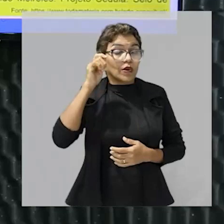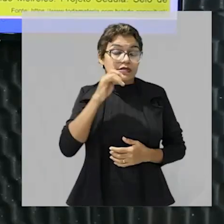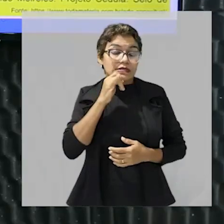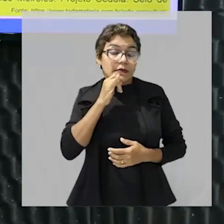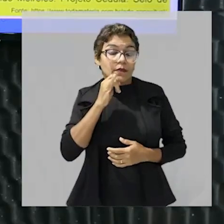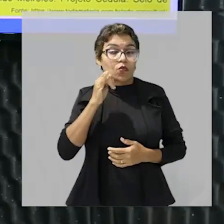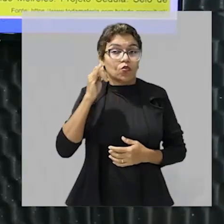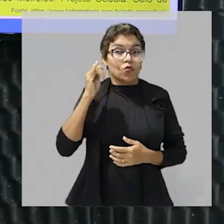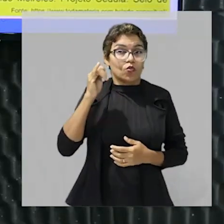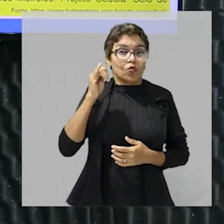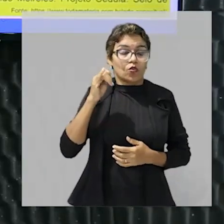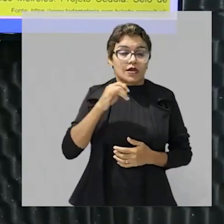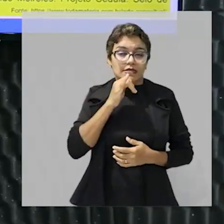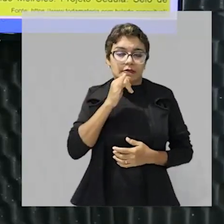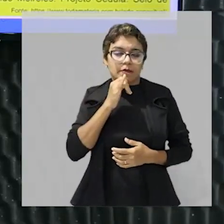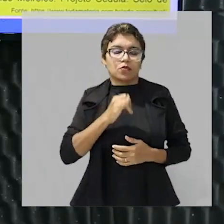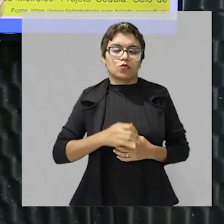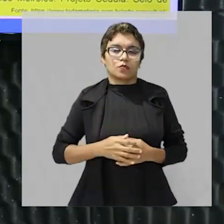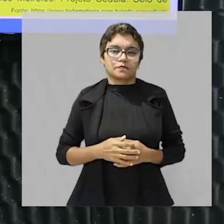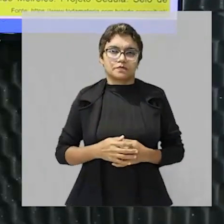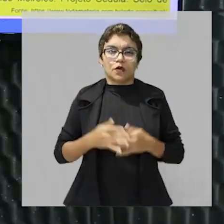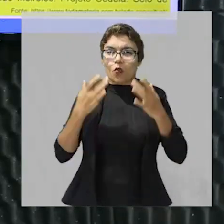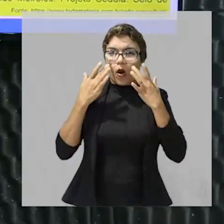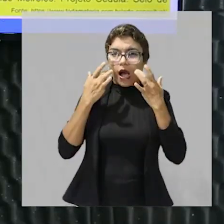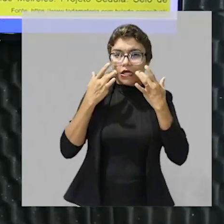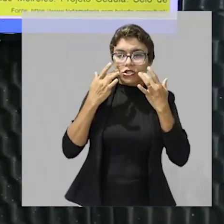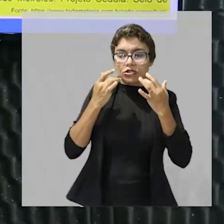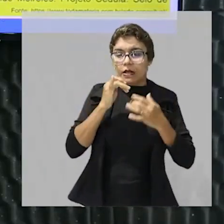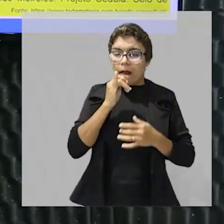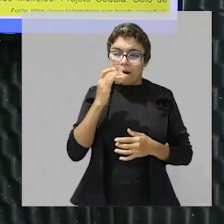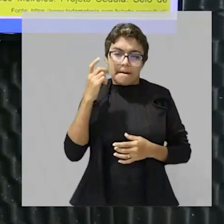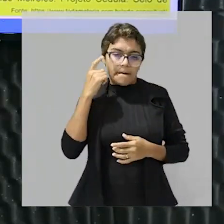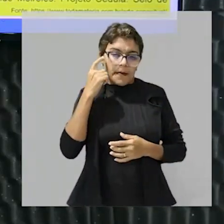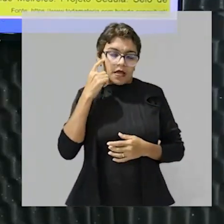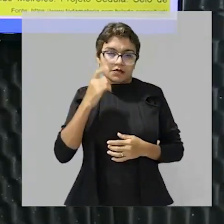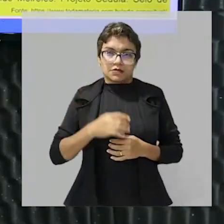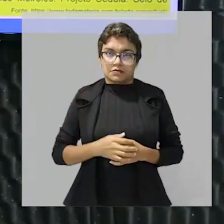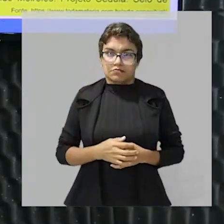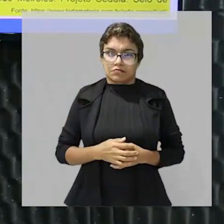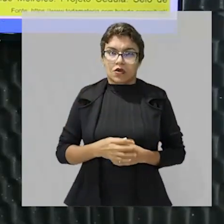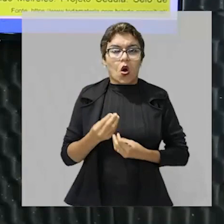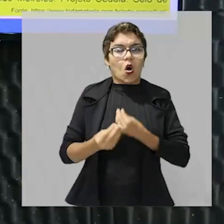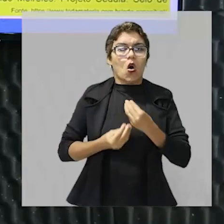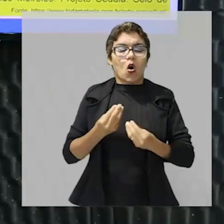minimização. Tipo, eu já ouvi muito isso. Se nada der certo, eu vou vender minha arte na praia. Até para tu fazer